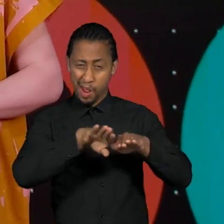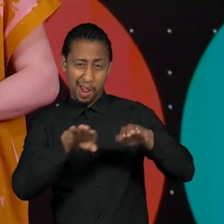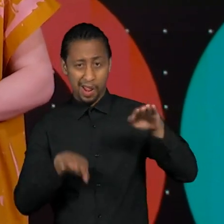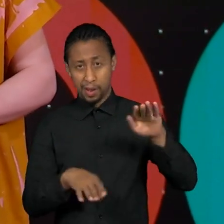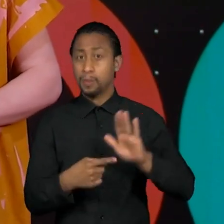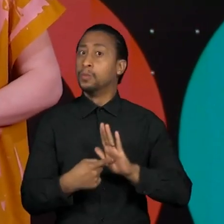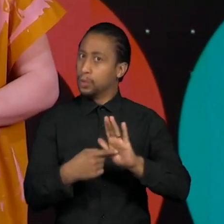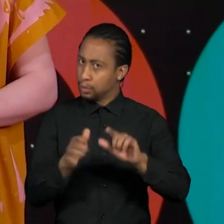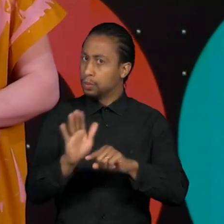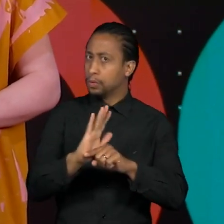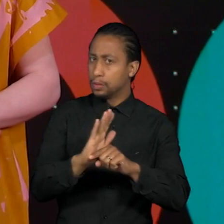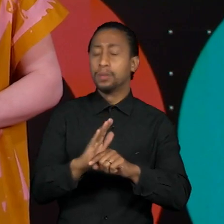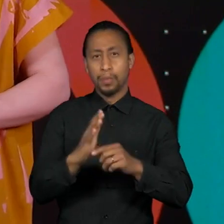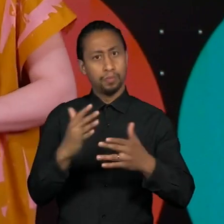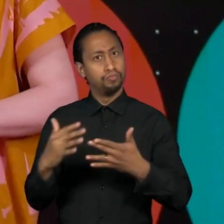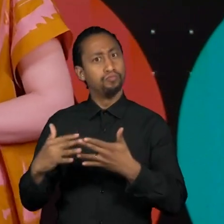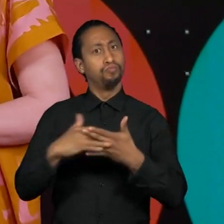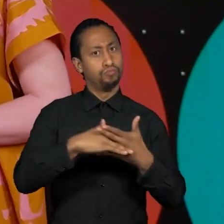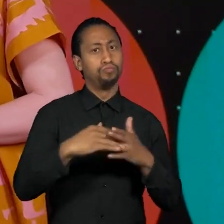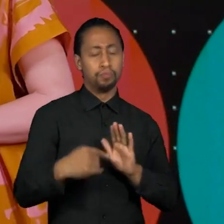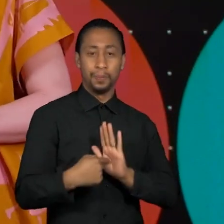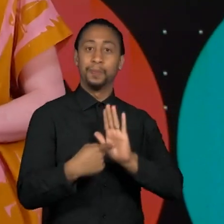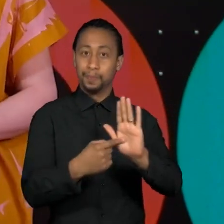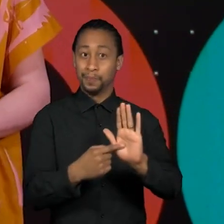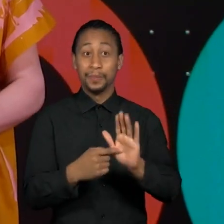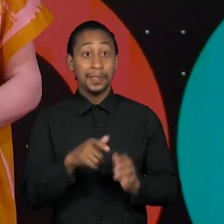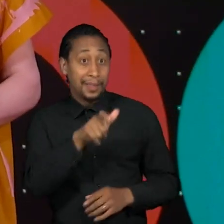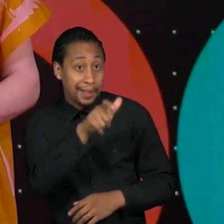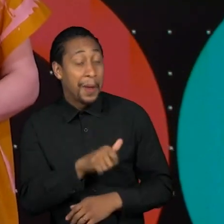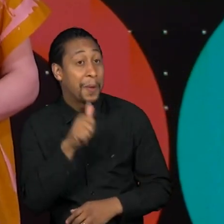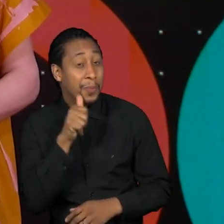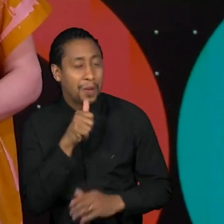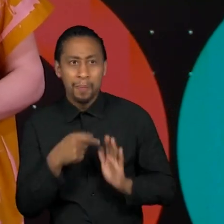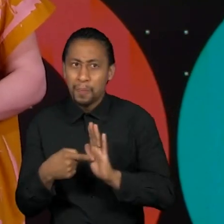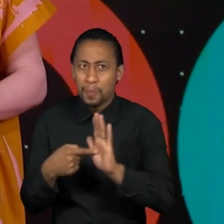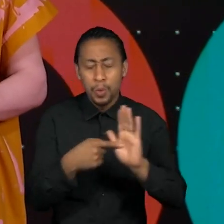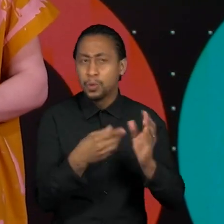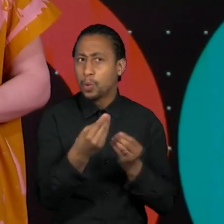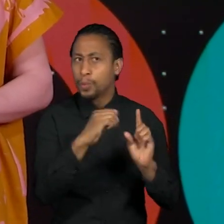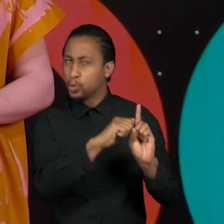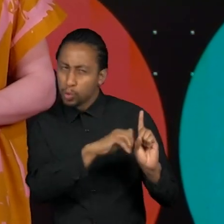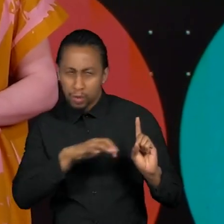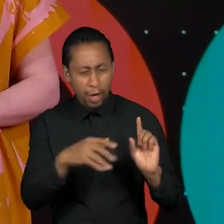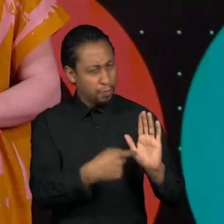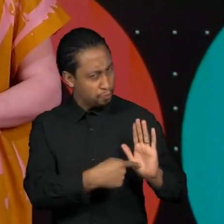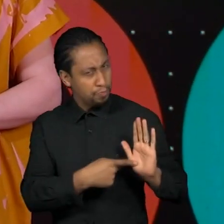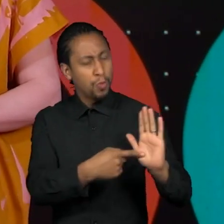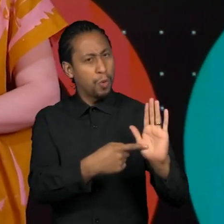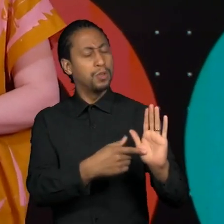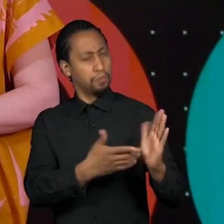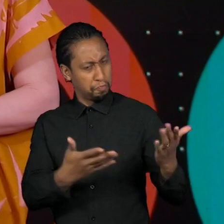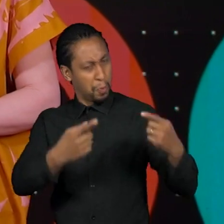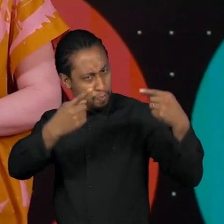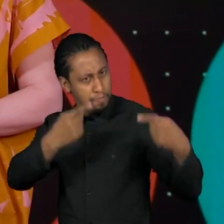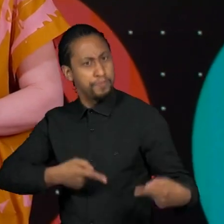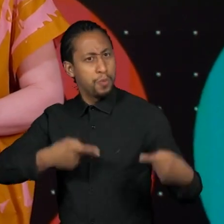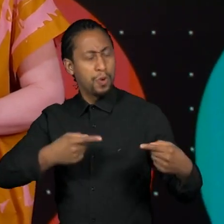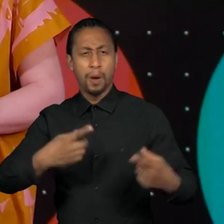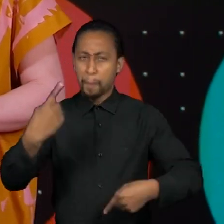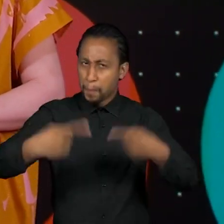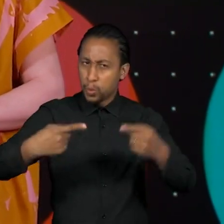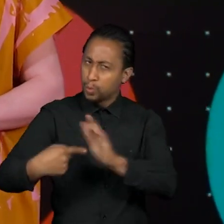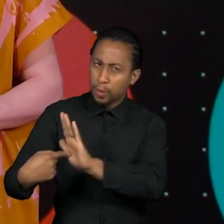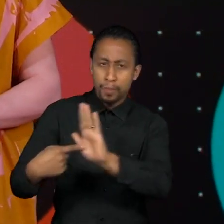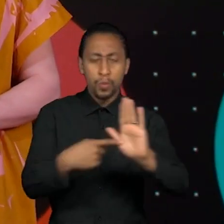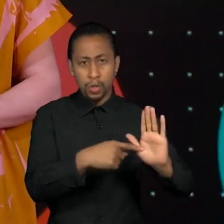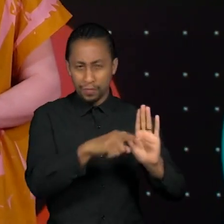verdadeiro exercício de cidadania. Ela arranha as feridas sociais, confronta a humanidade e a política e expõe aquelas coisas